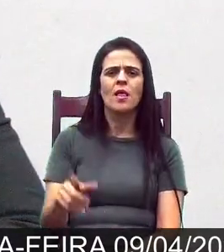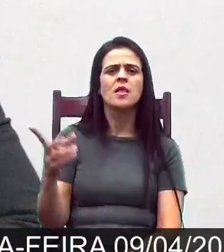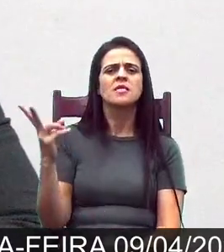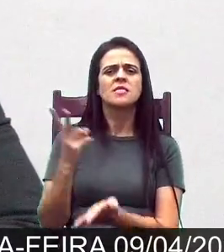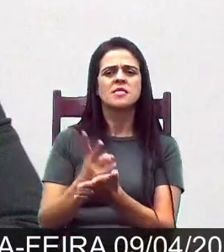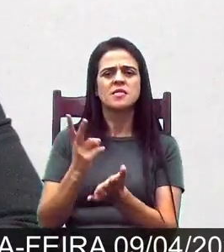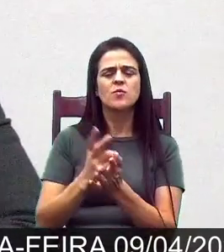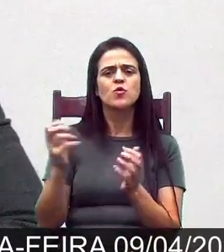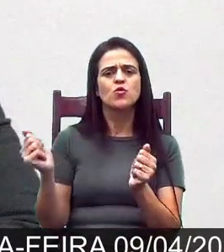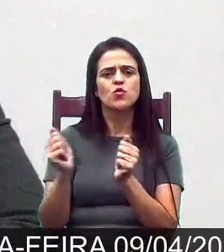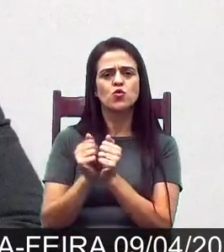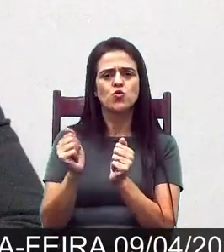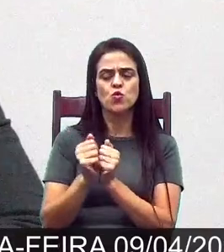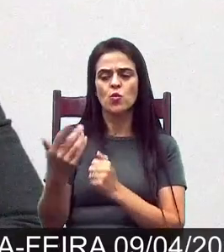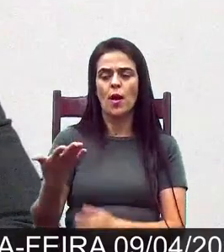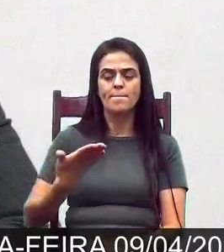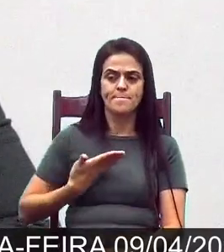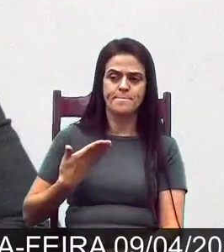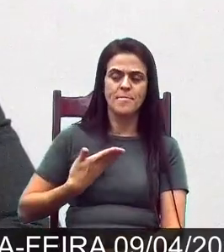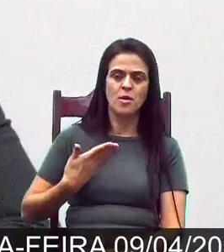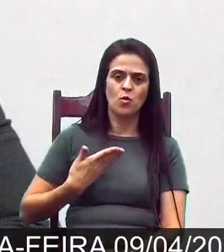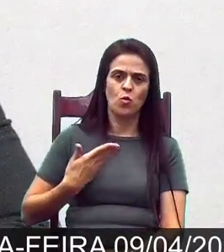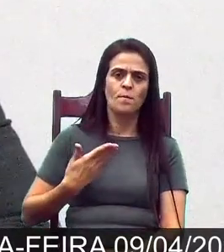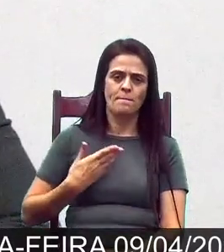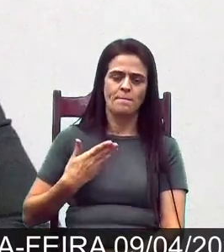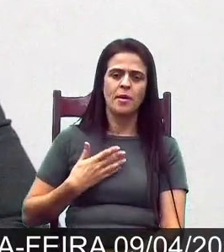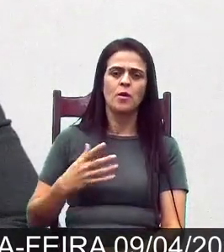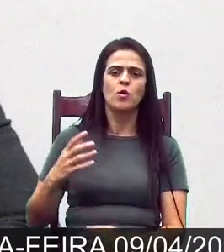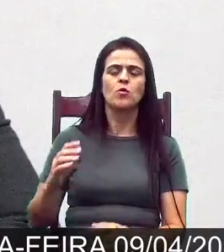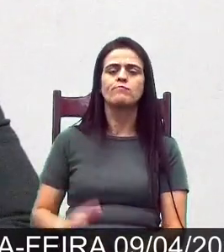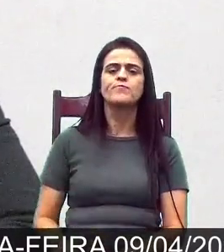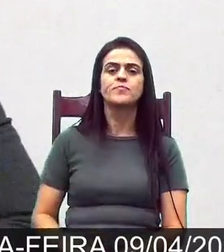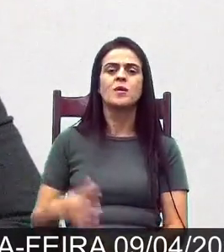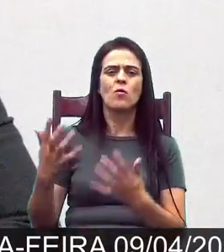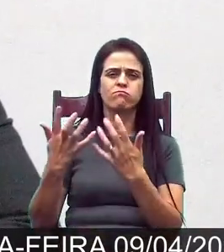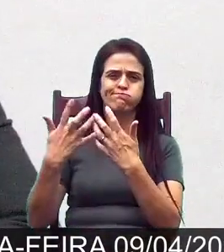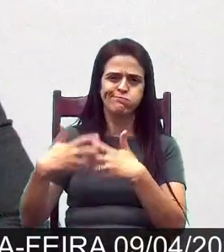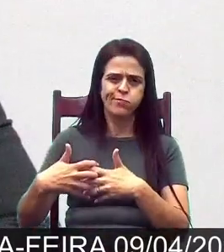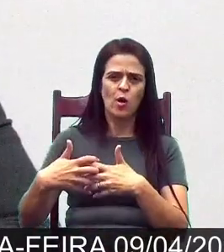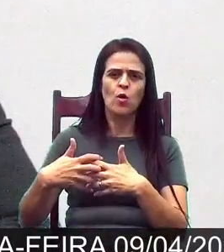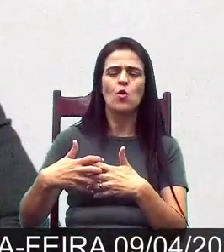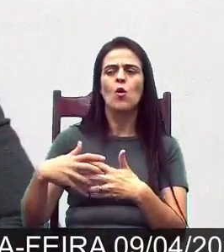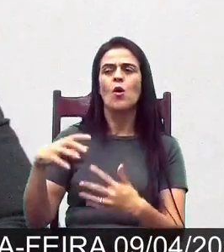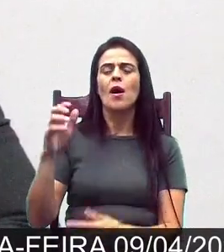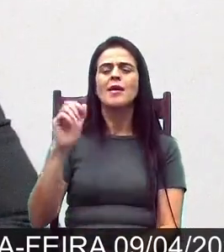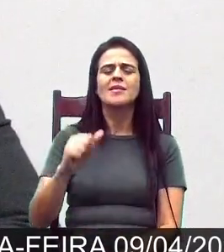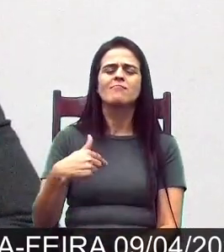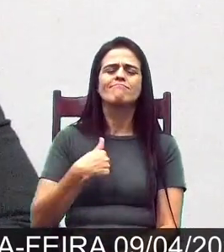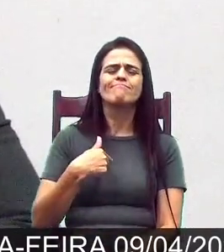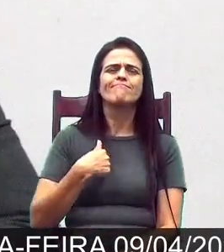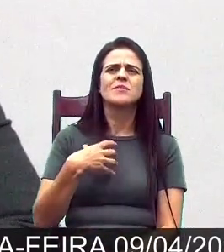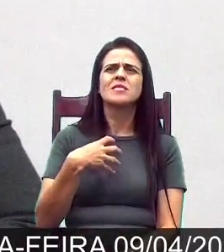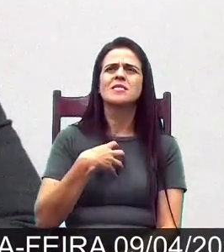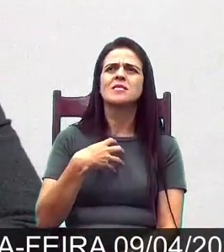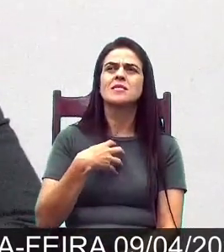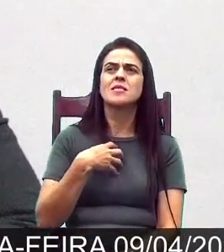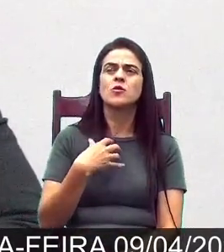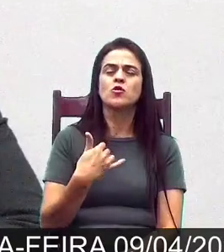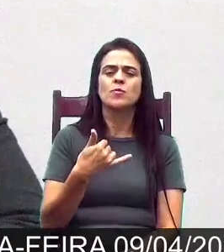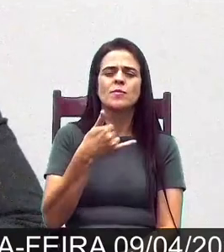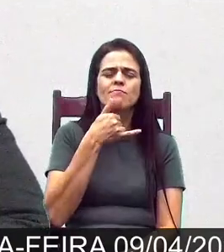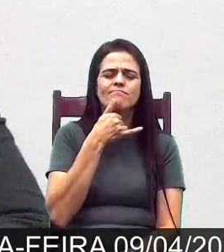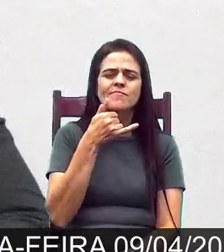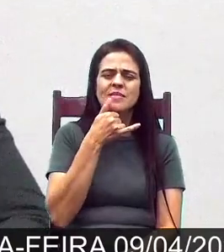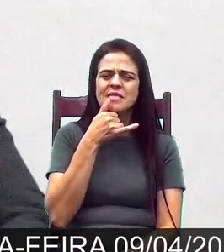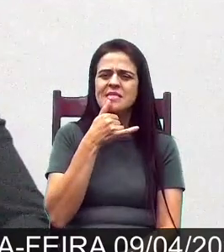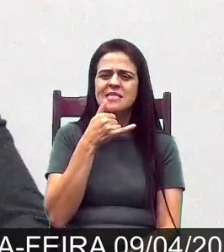companheiro rotariano meu, fica com certeza uma lacuna. Eu sempre falo que o luto ele não diminui, é